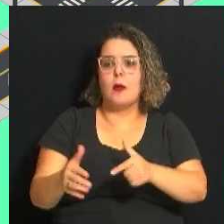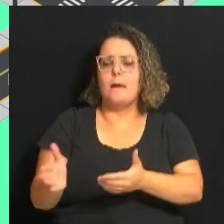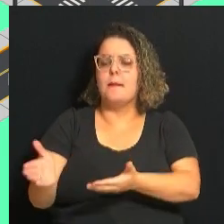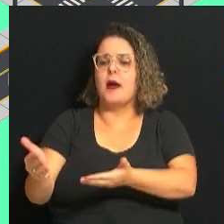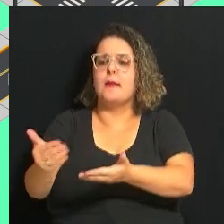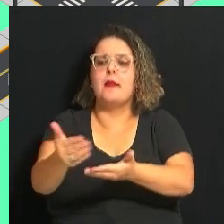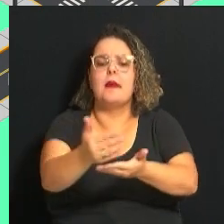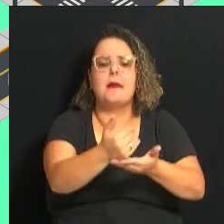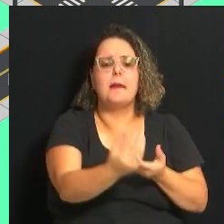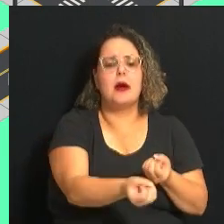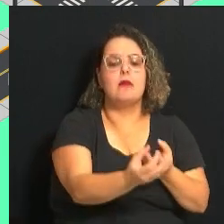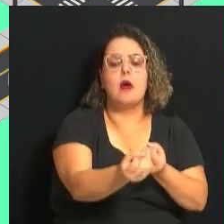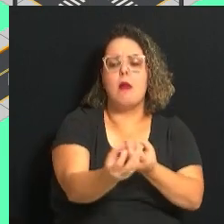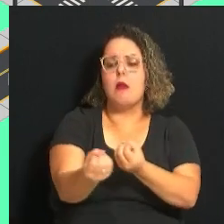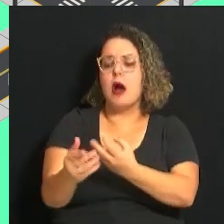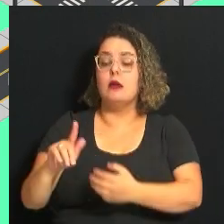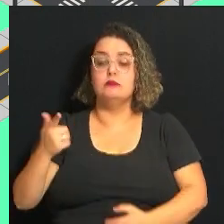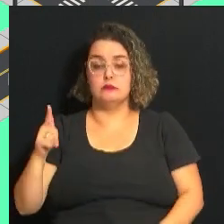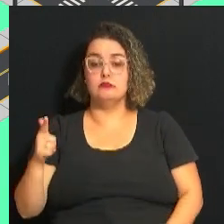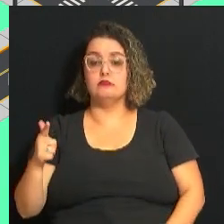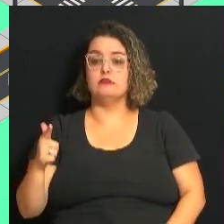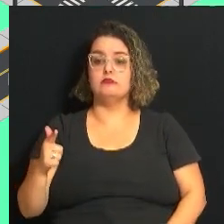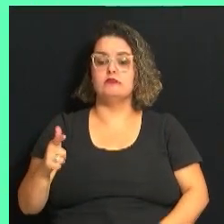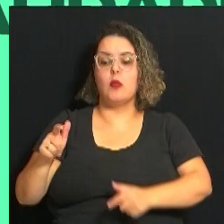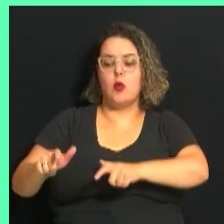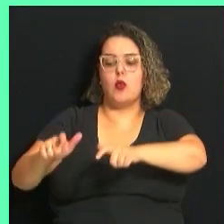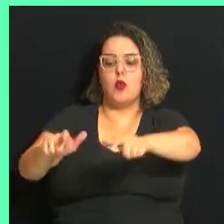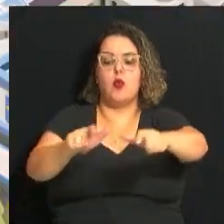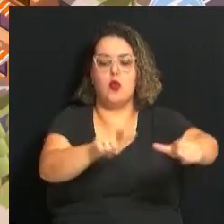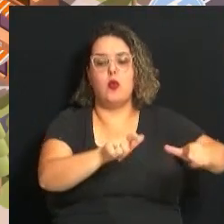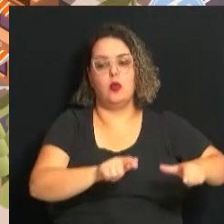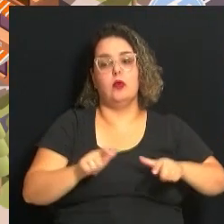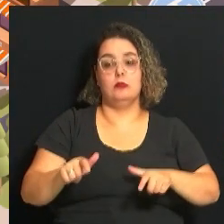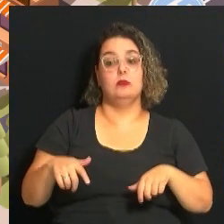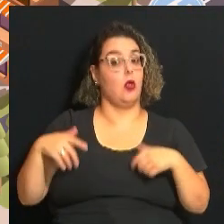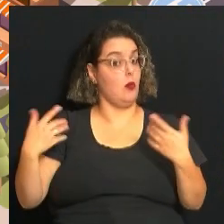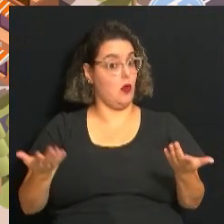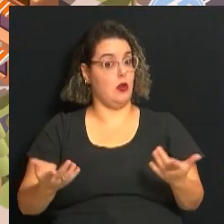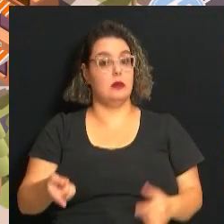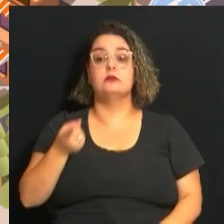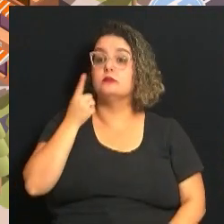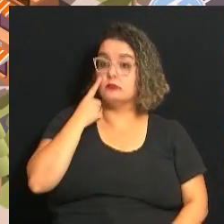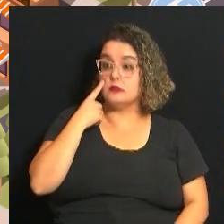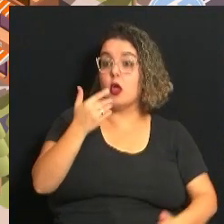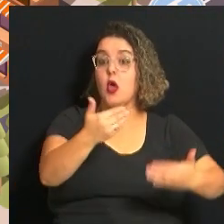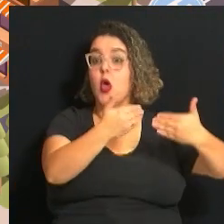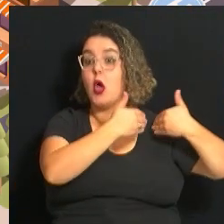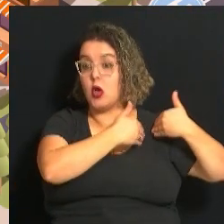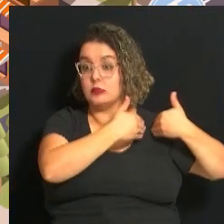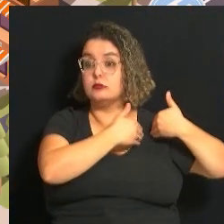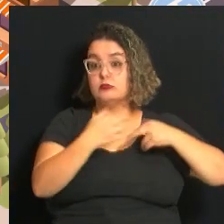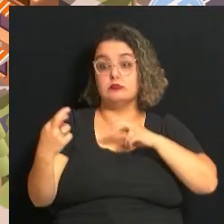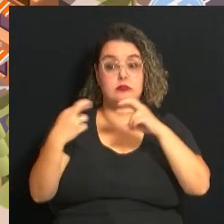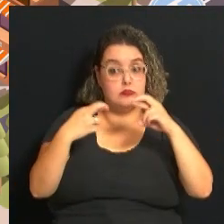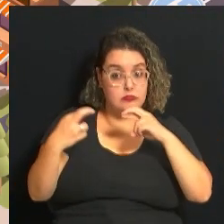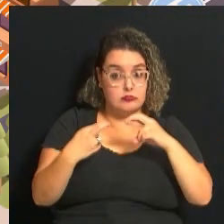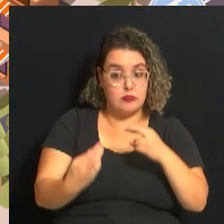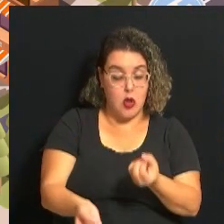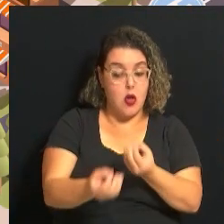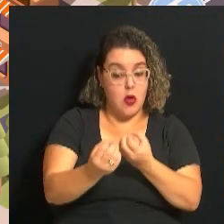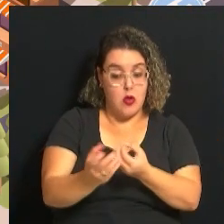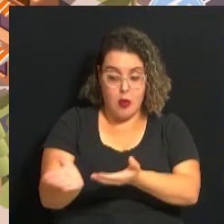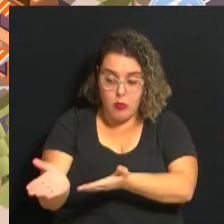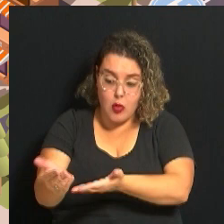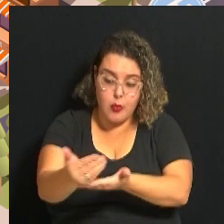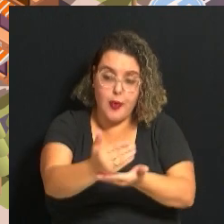catalogando registros geográficos sobre determinadas localidades. Bom, então vamos lá, é o responsável pela análise e coleta de informações